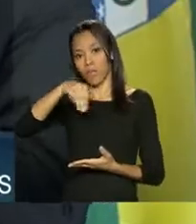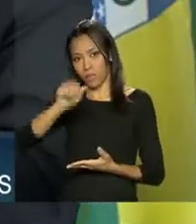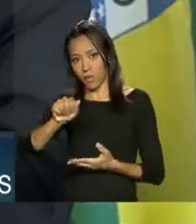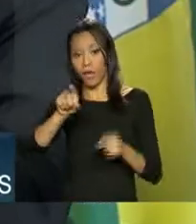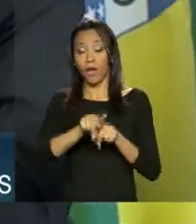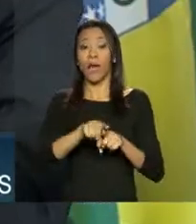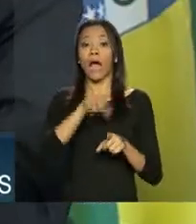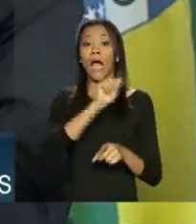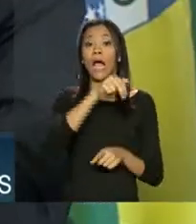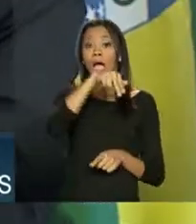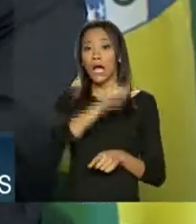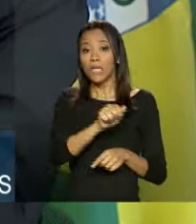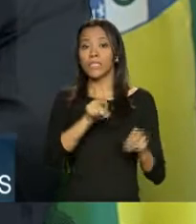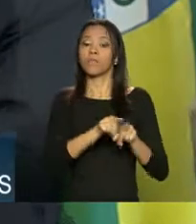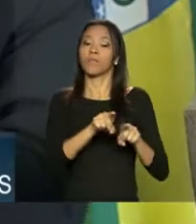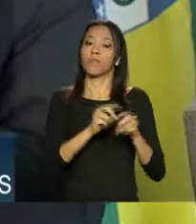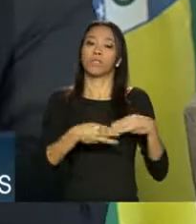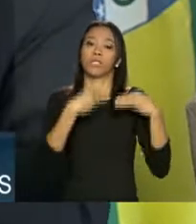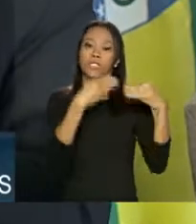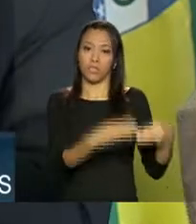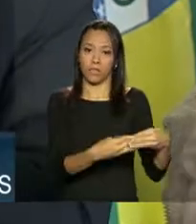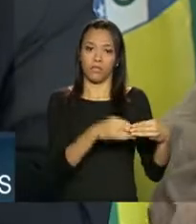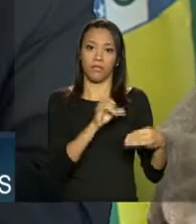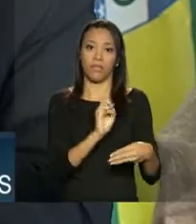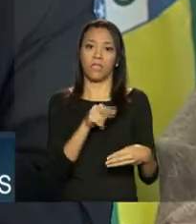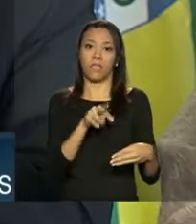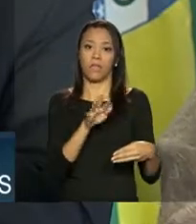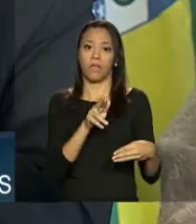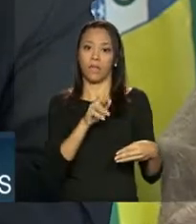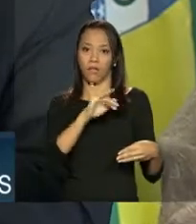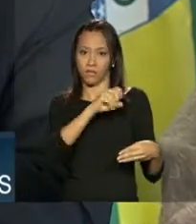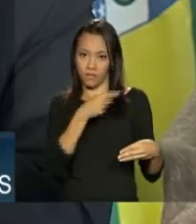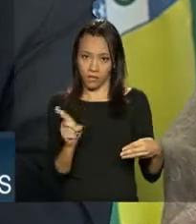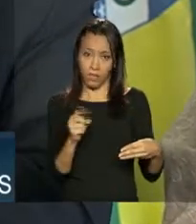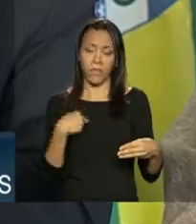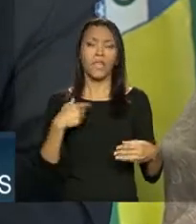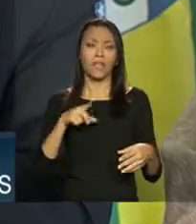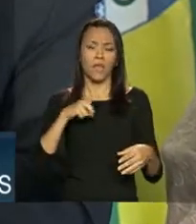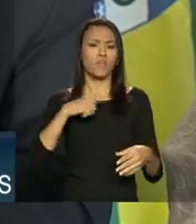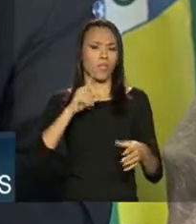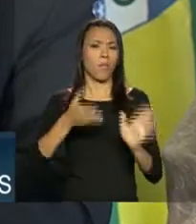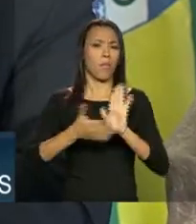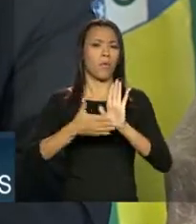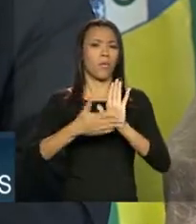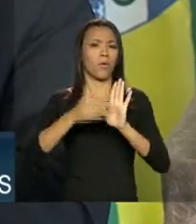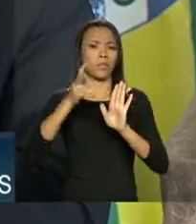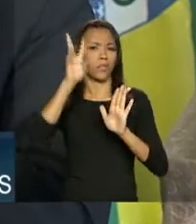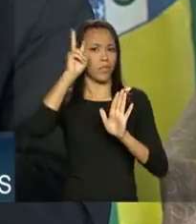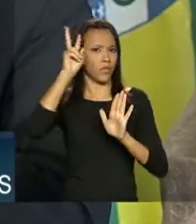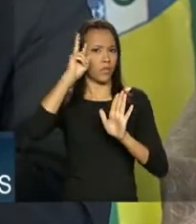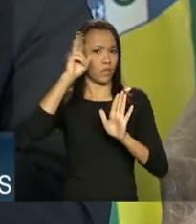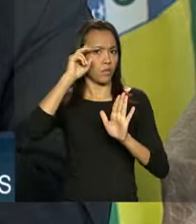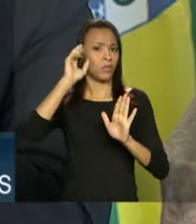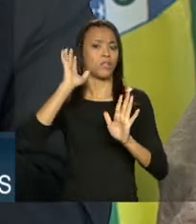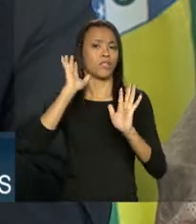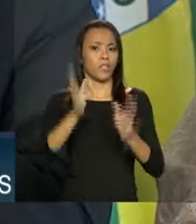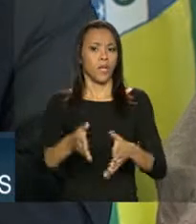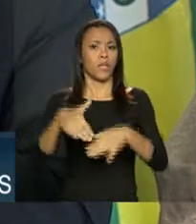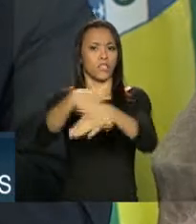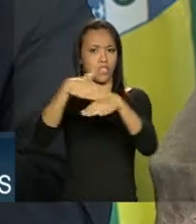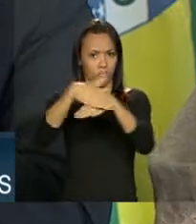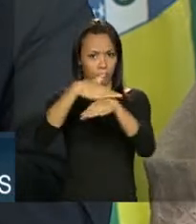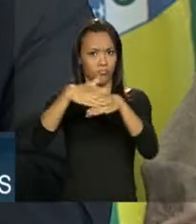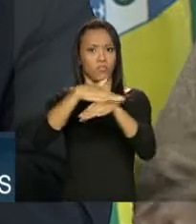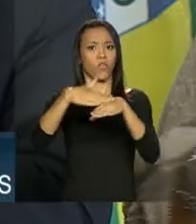Integração também temos uma reunião proposta para semana que vem já na segunda-feira para tratar dessa questão